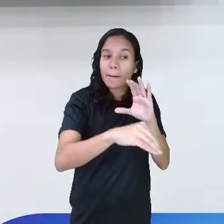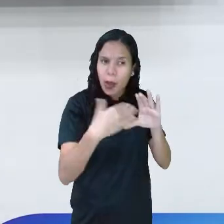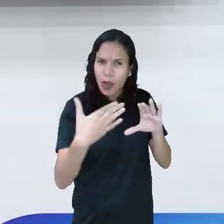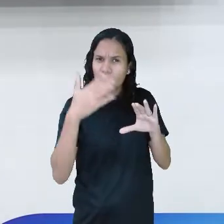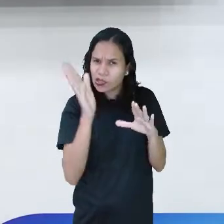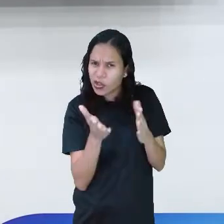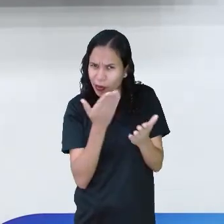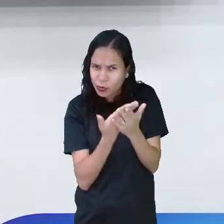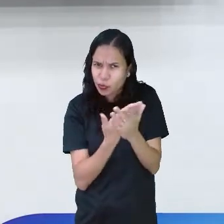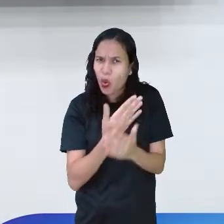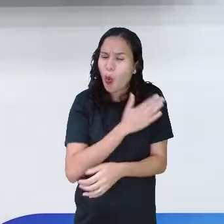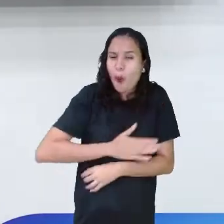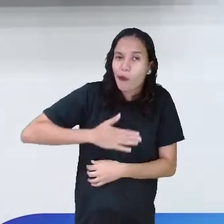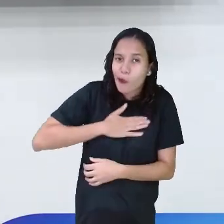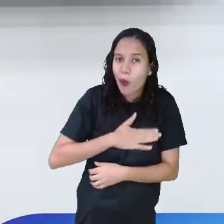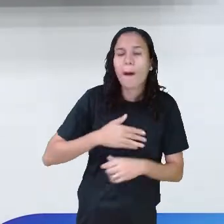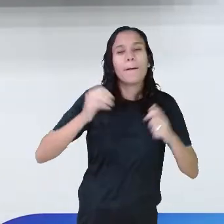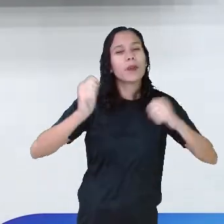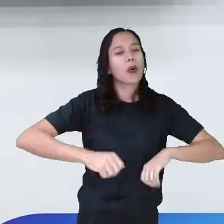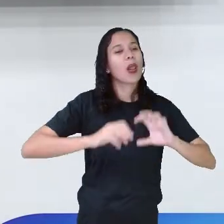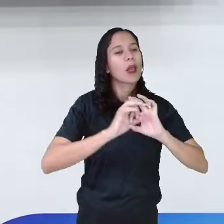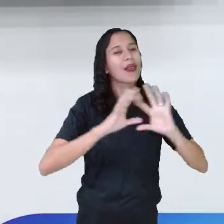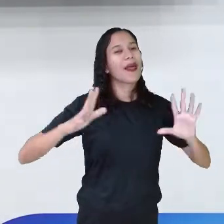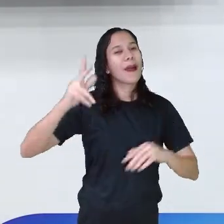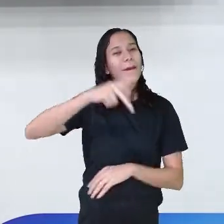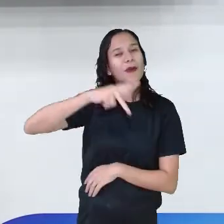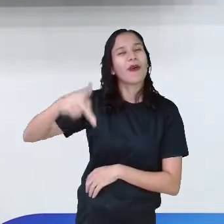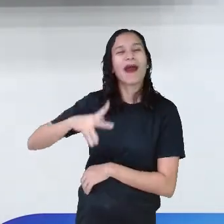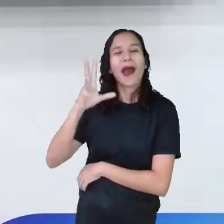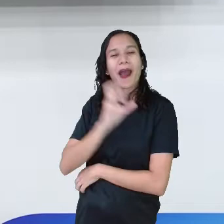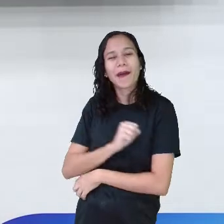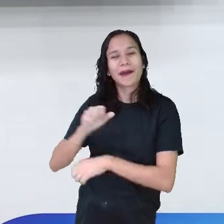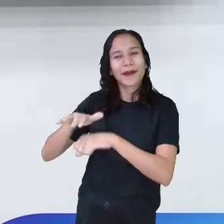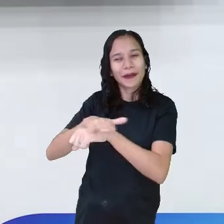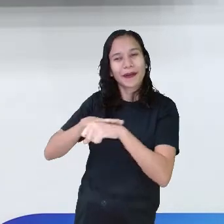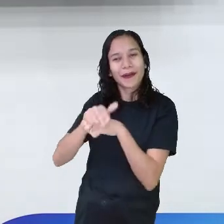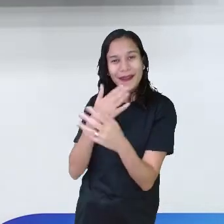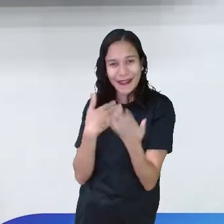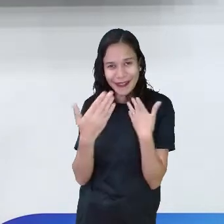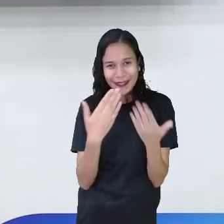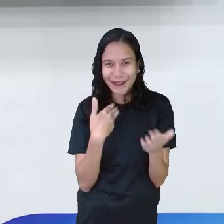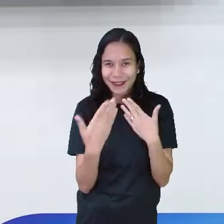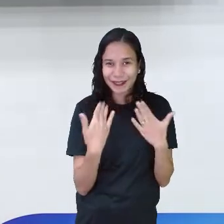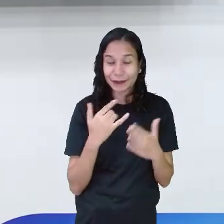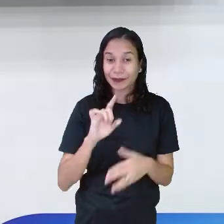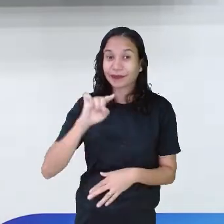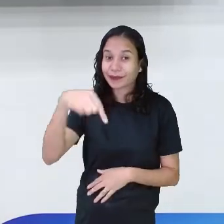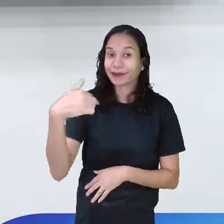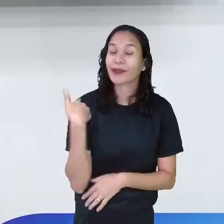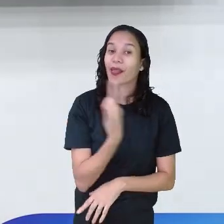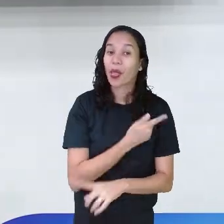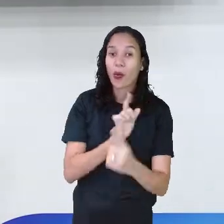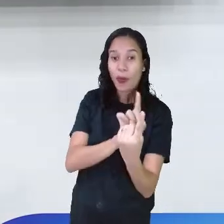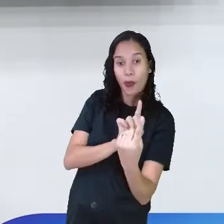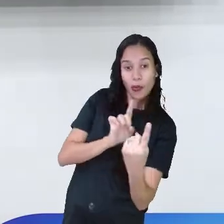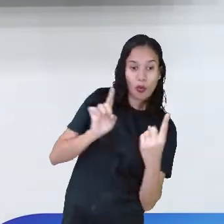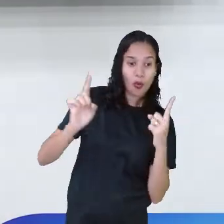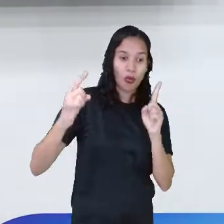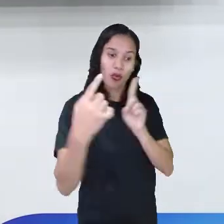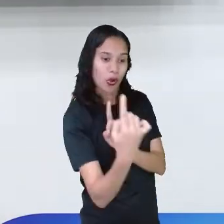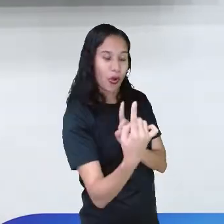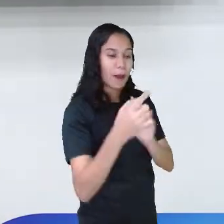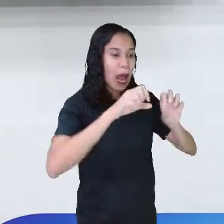está gostando? Fique à vontade, a professora Kedma ama dialogar com vocês ali. Eu gosto Daqui a mesmo. pouco a gente troca, ela vem para cá, eu vou para